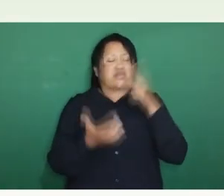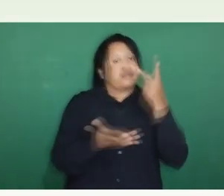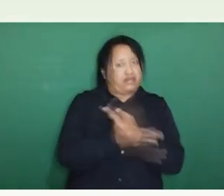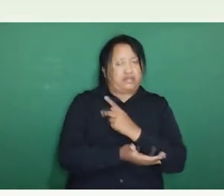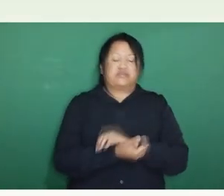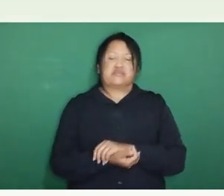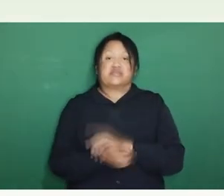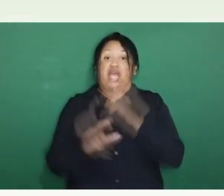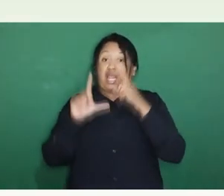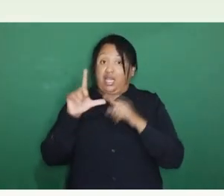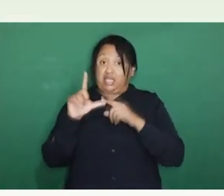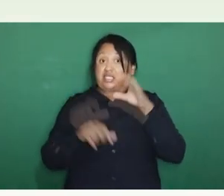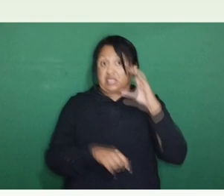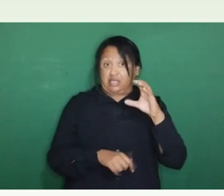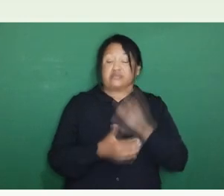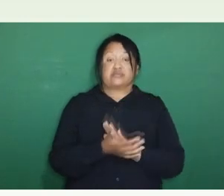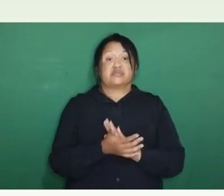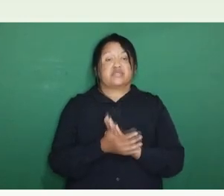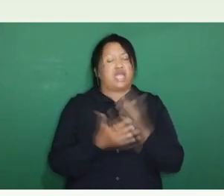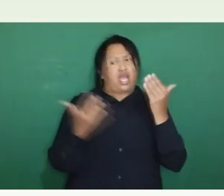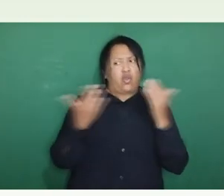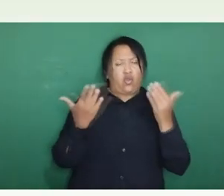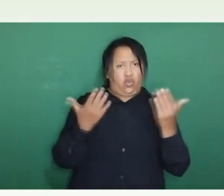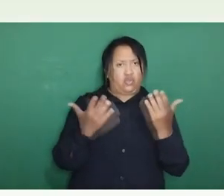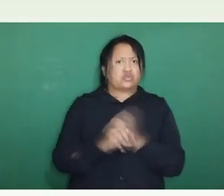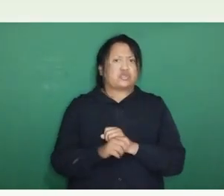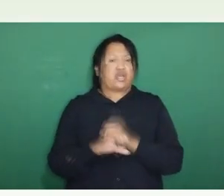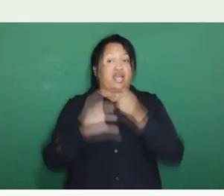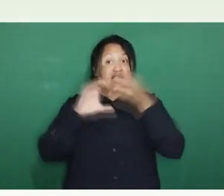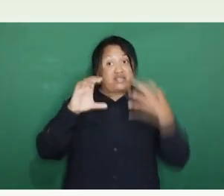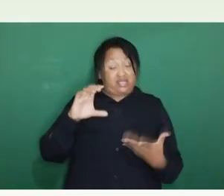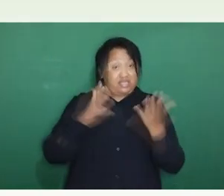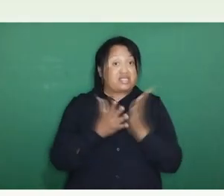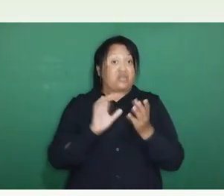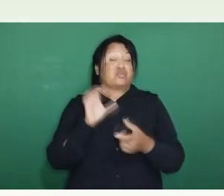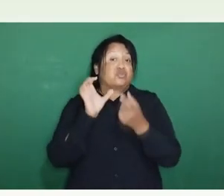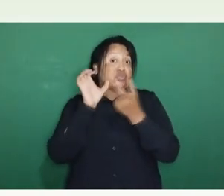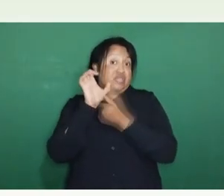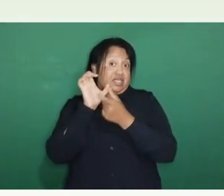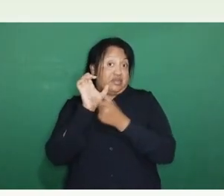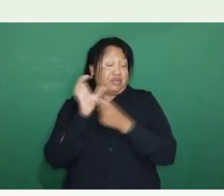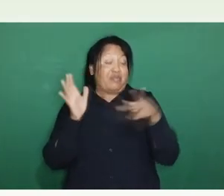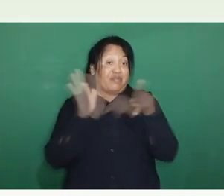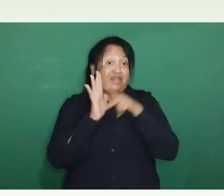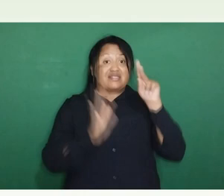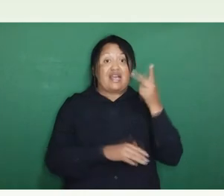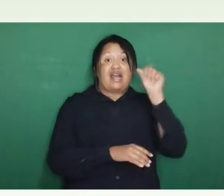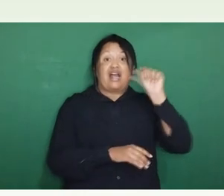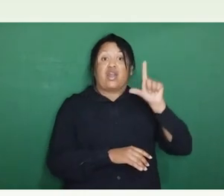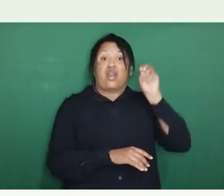falsa na alternativa c de acordo com a classificação periódica dos elementos pertence aos halogênios